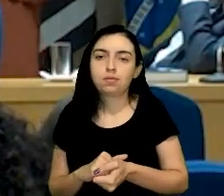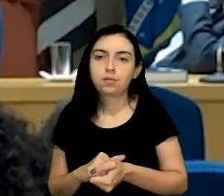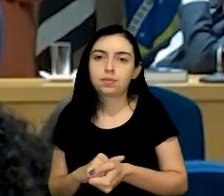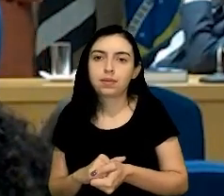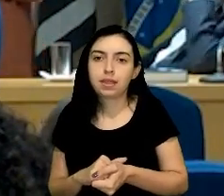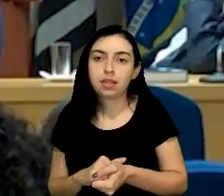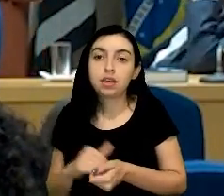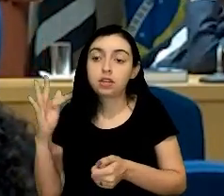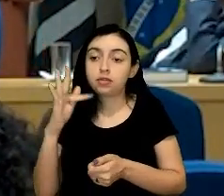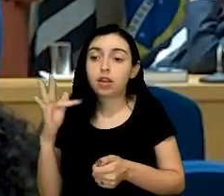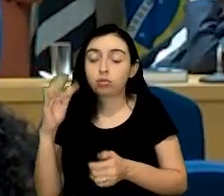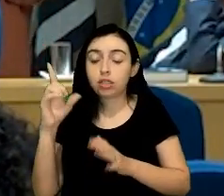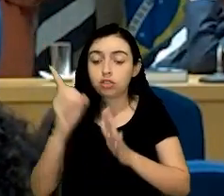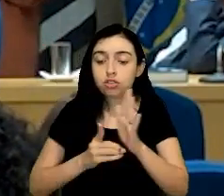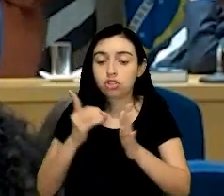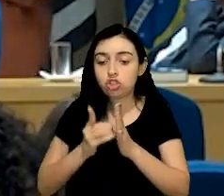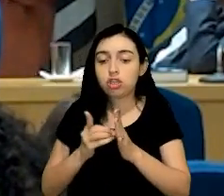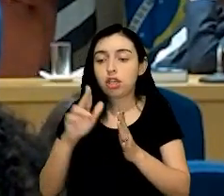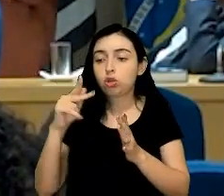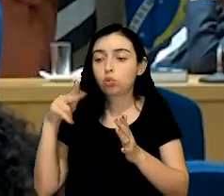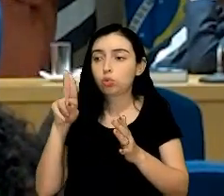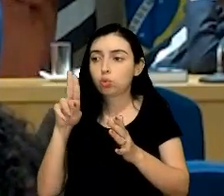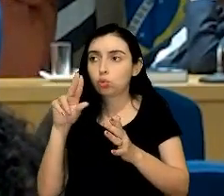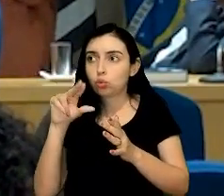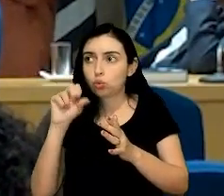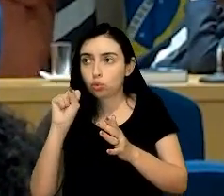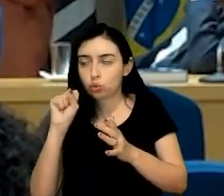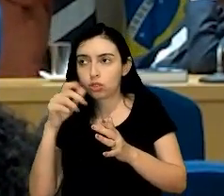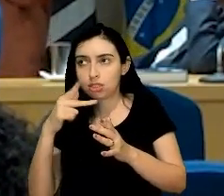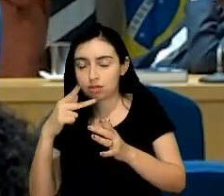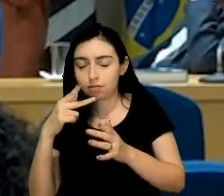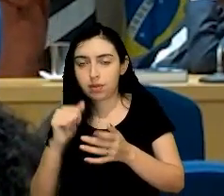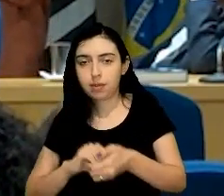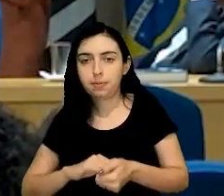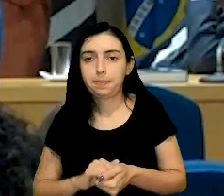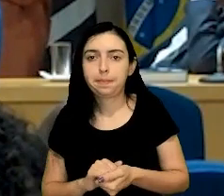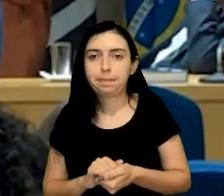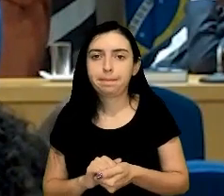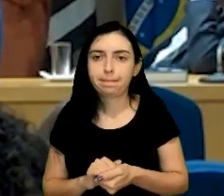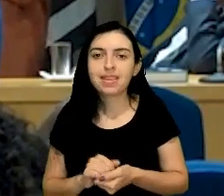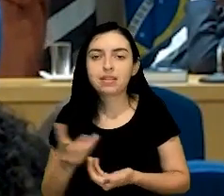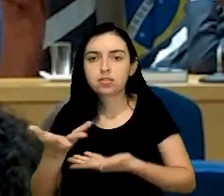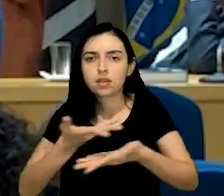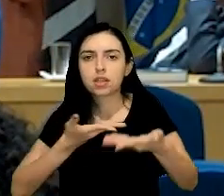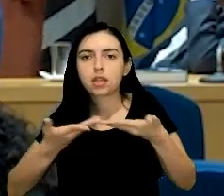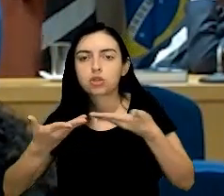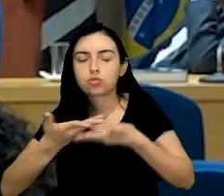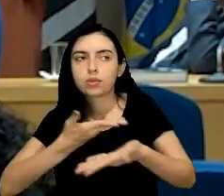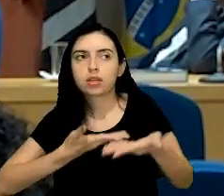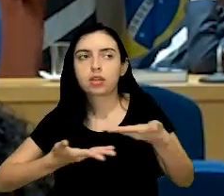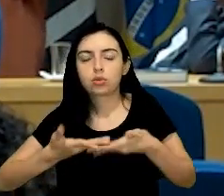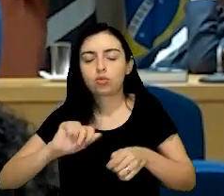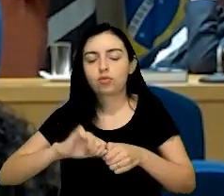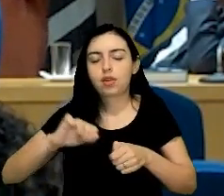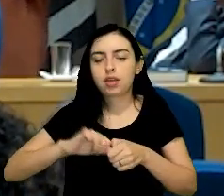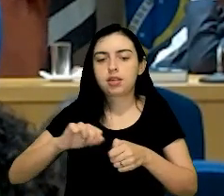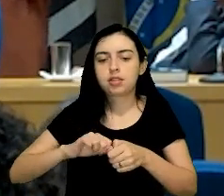da USP, Promigra, e eles fazem dos atendimentos que eles fazem a imigrantes